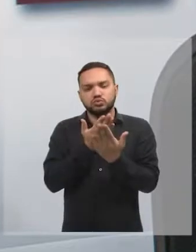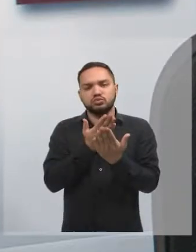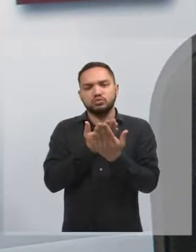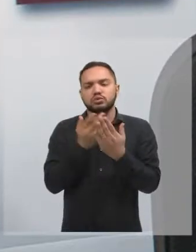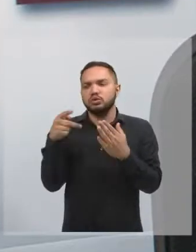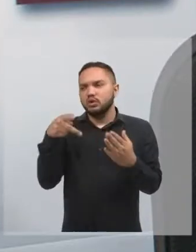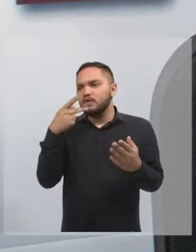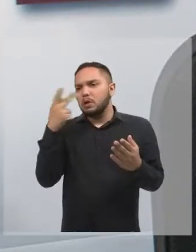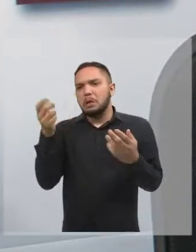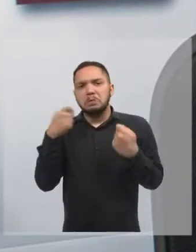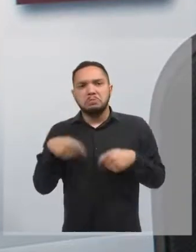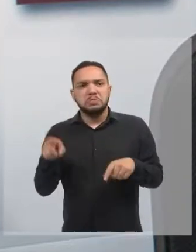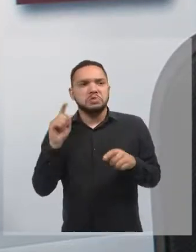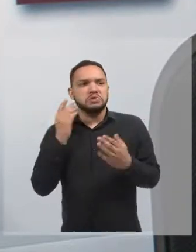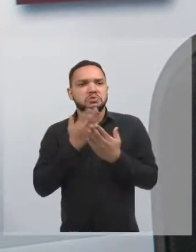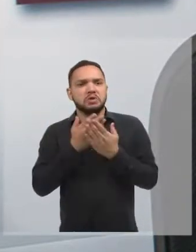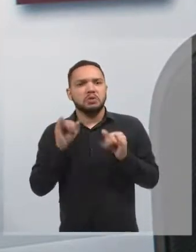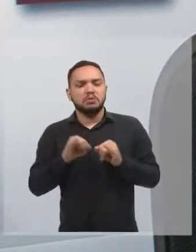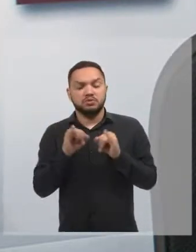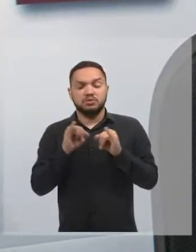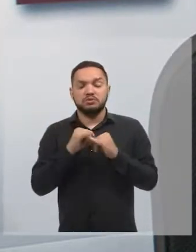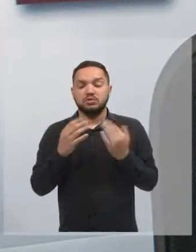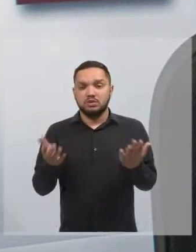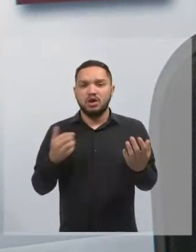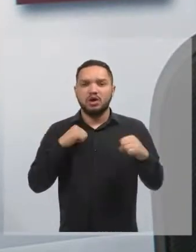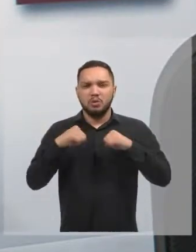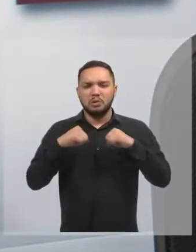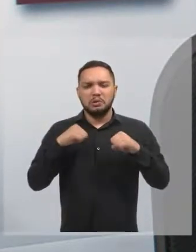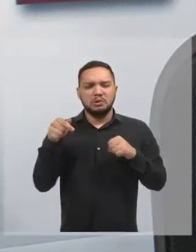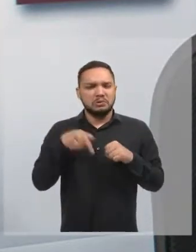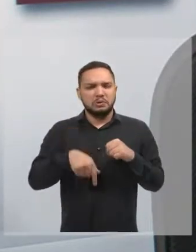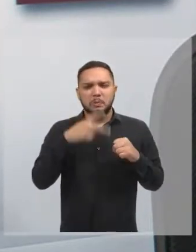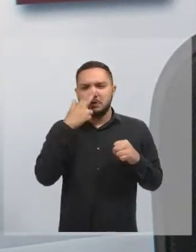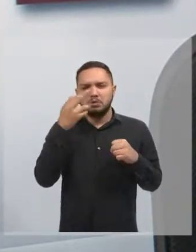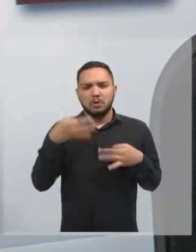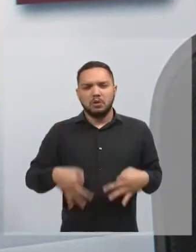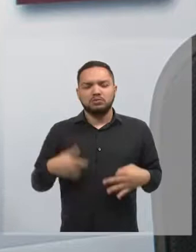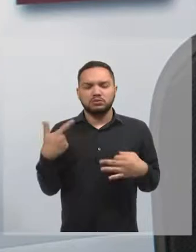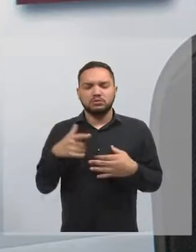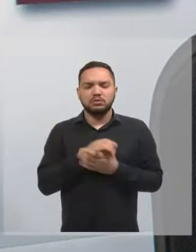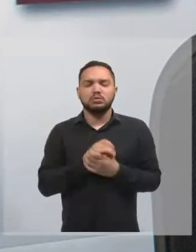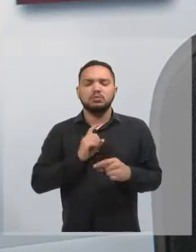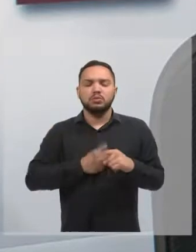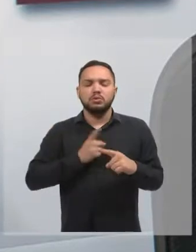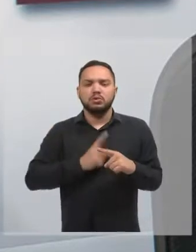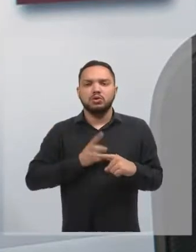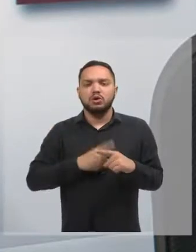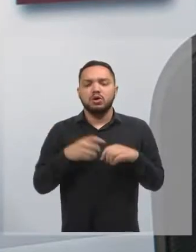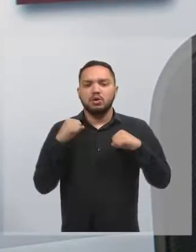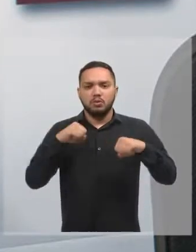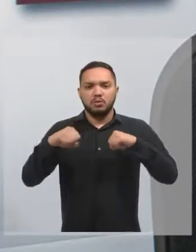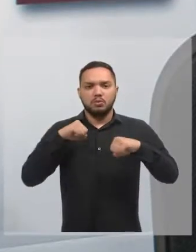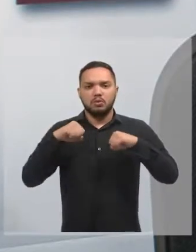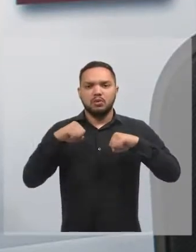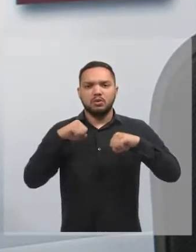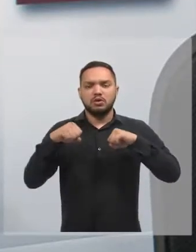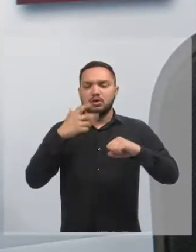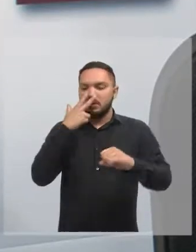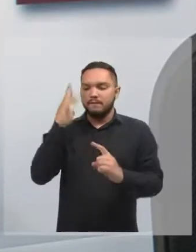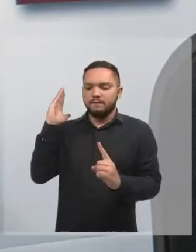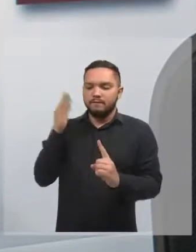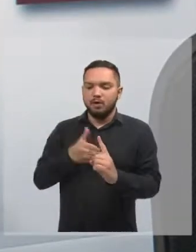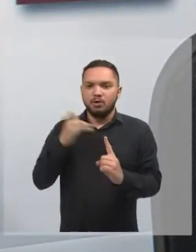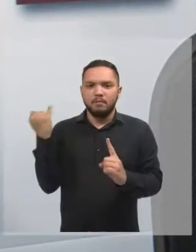acontecendo? Um debate torto, que não consegue, na realidade, tocar no